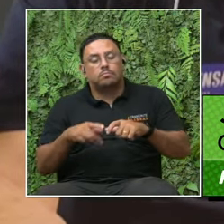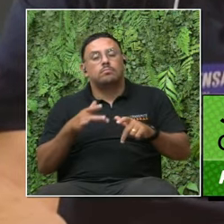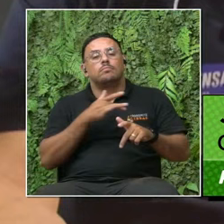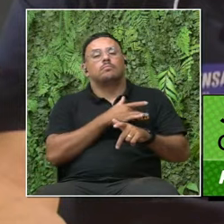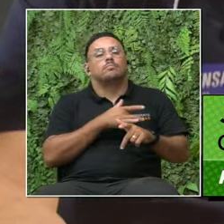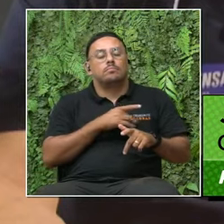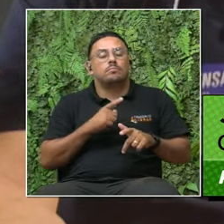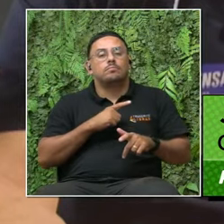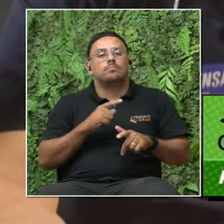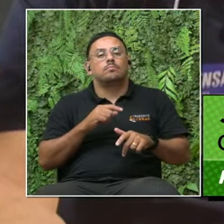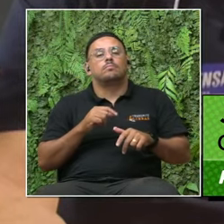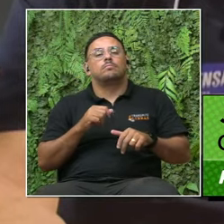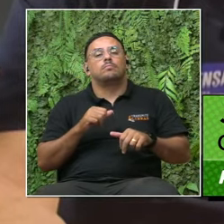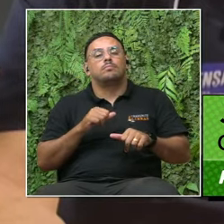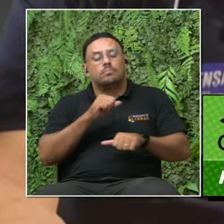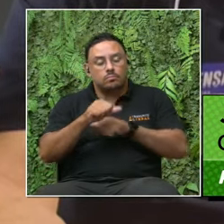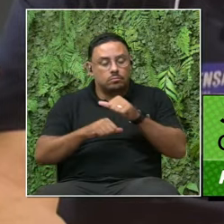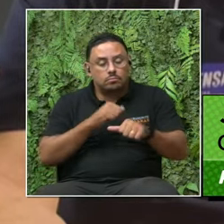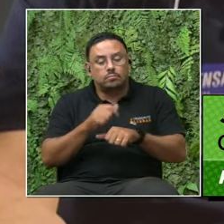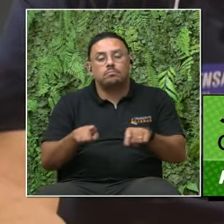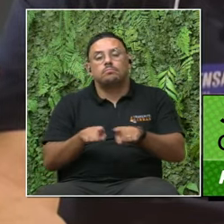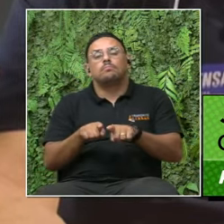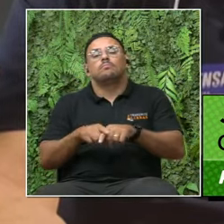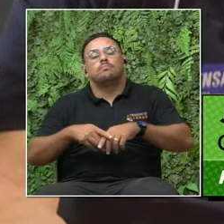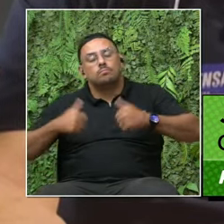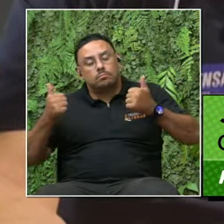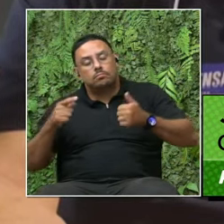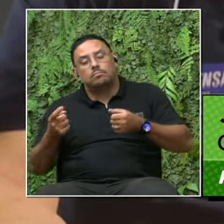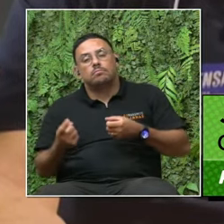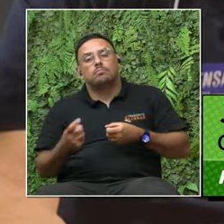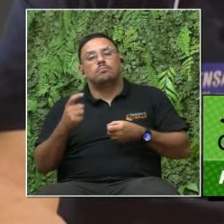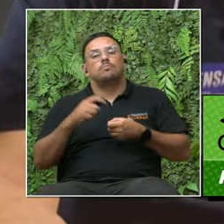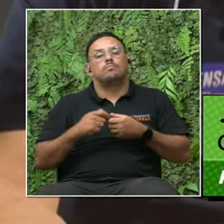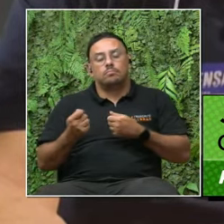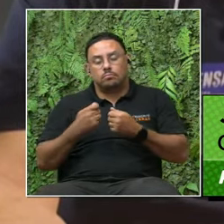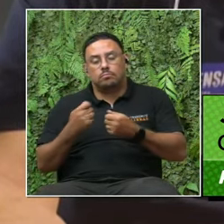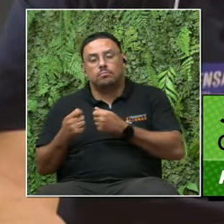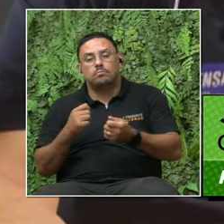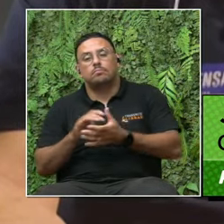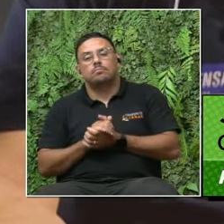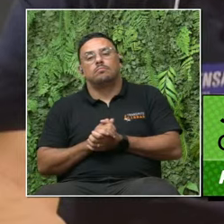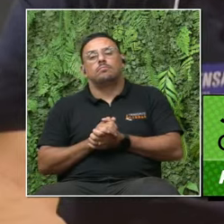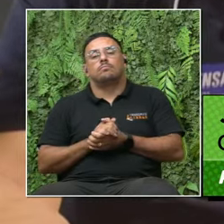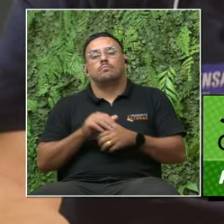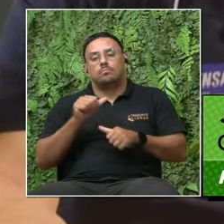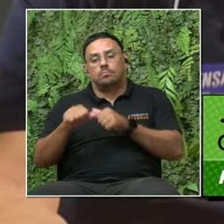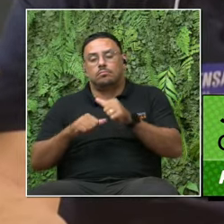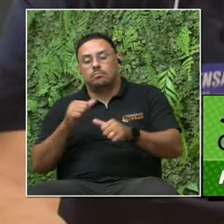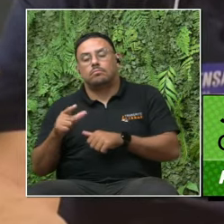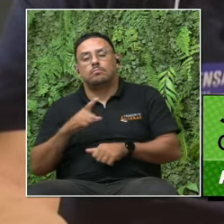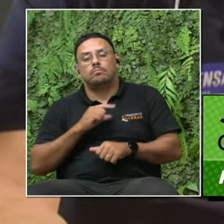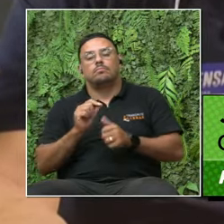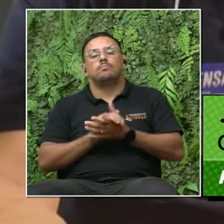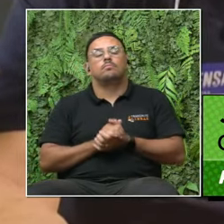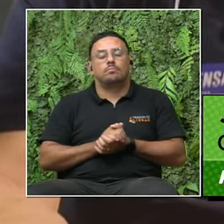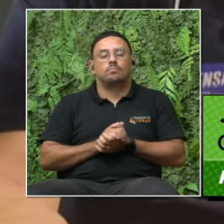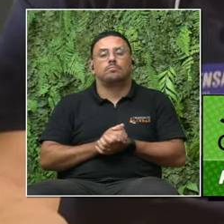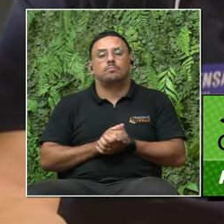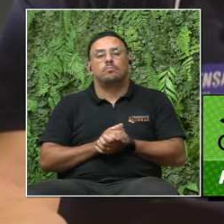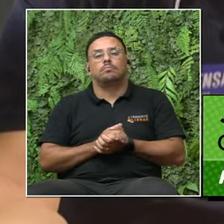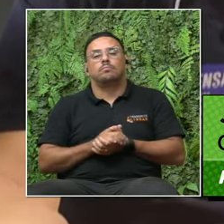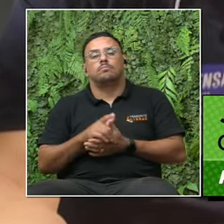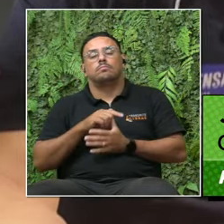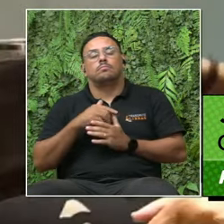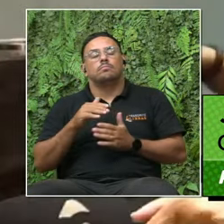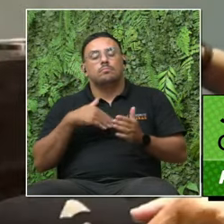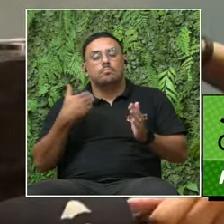falei tenta investir de alguma forma também E aí ele volta controlar entre aspas com as alterações que ele faz no noema defensivo